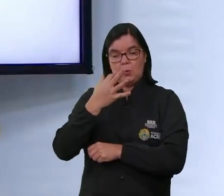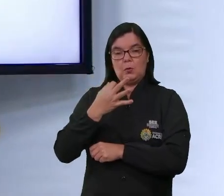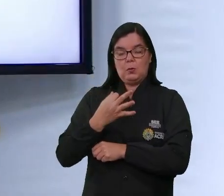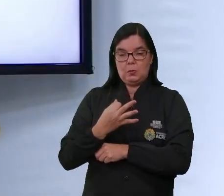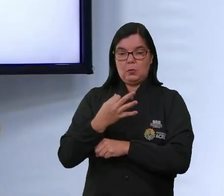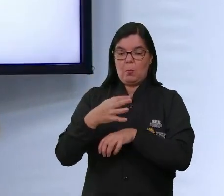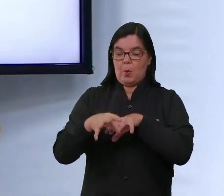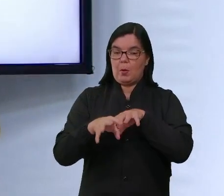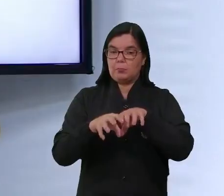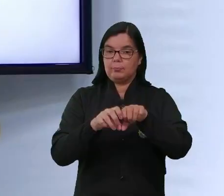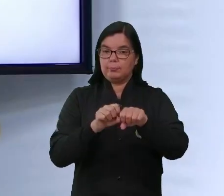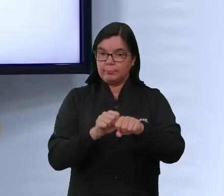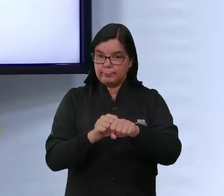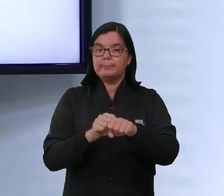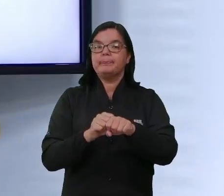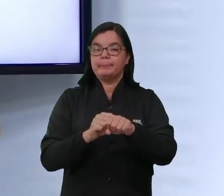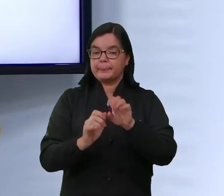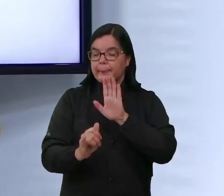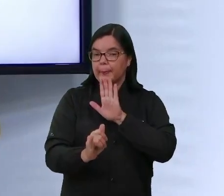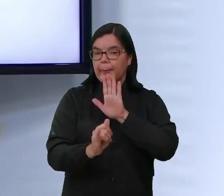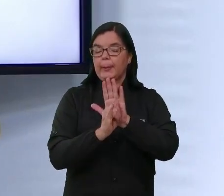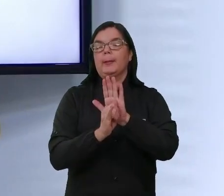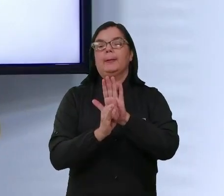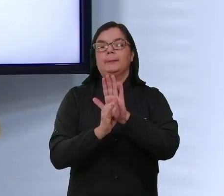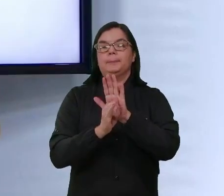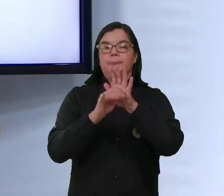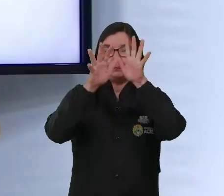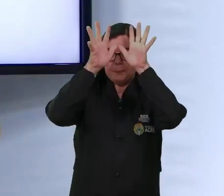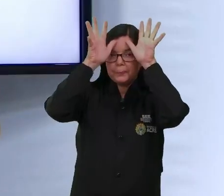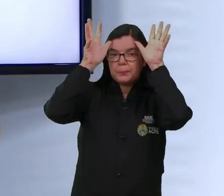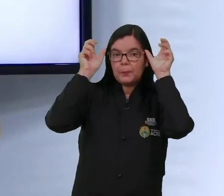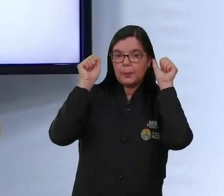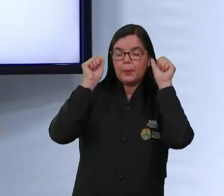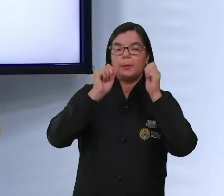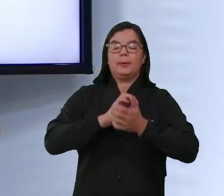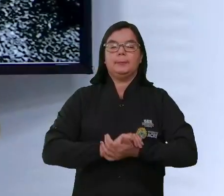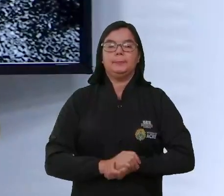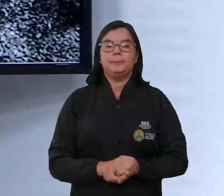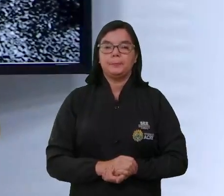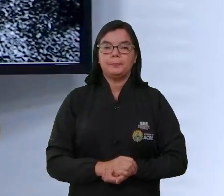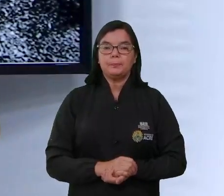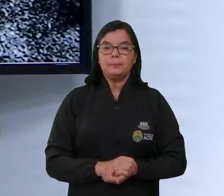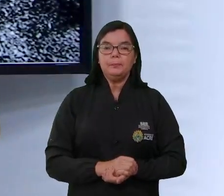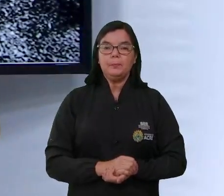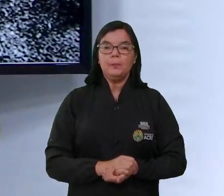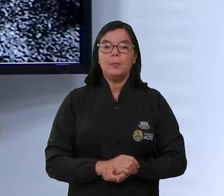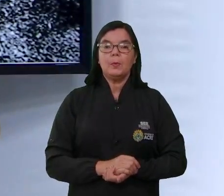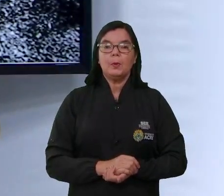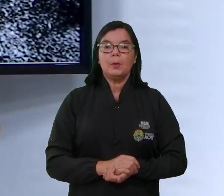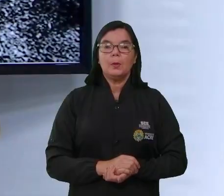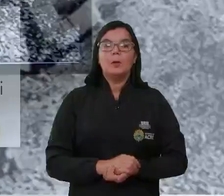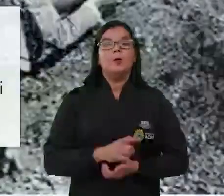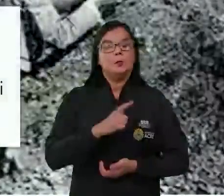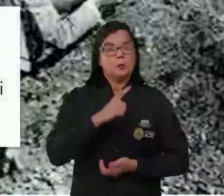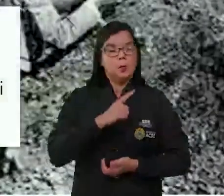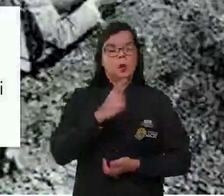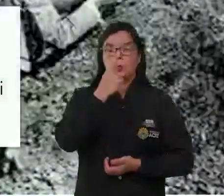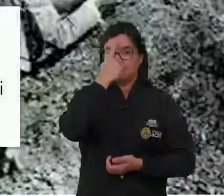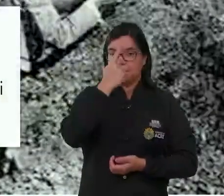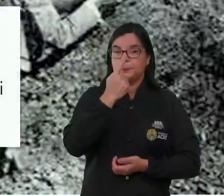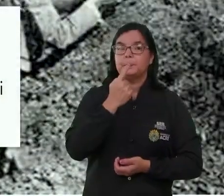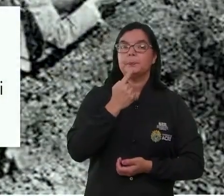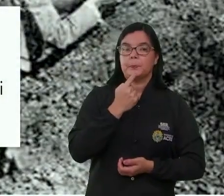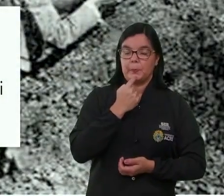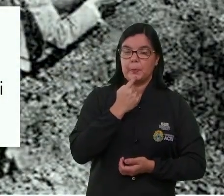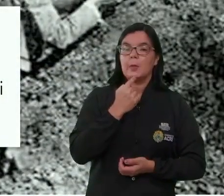para a formação da identidade do acreano. Vamos ainda aqui, temos uma outra imagem,